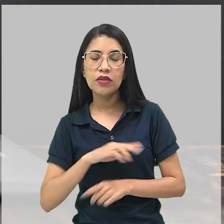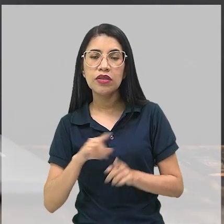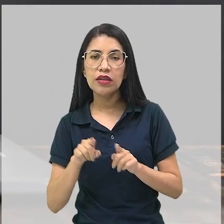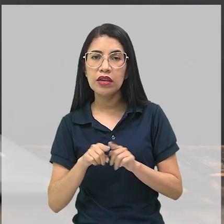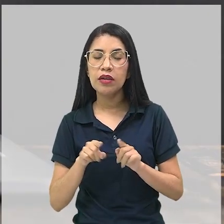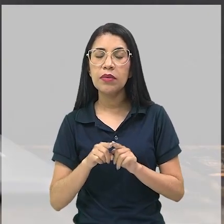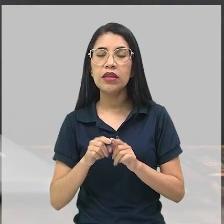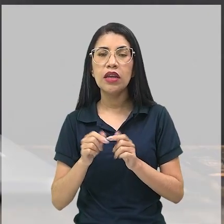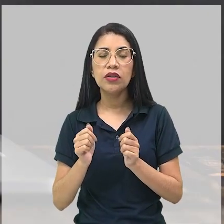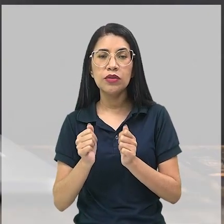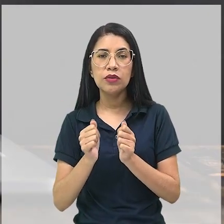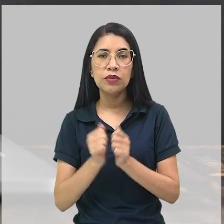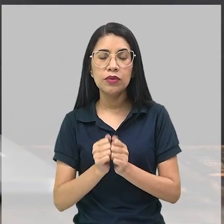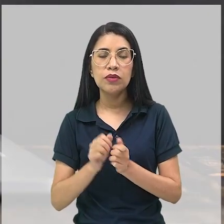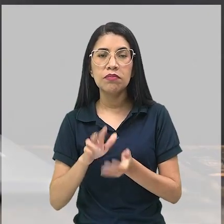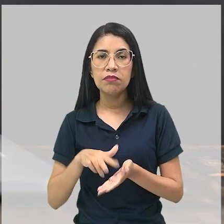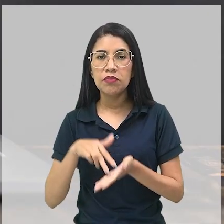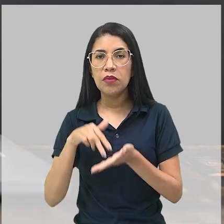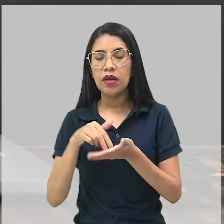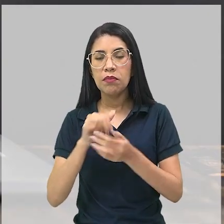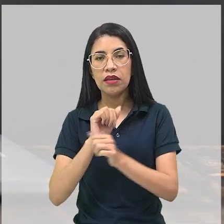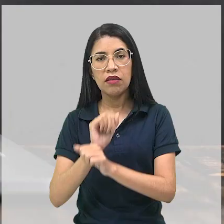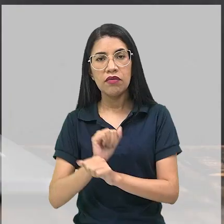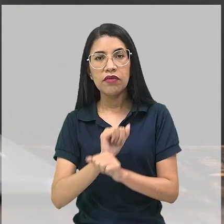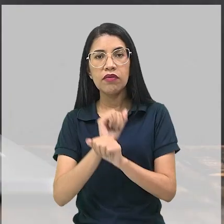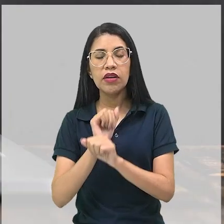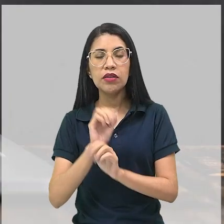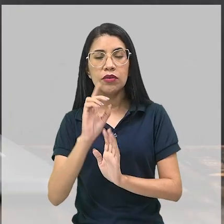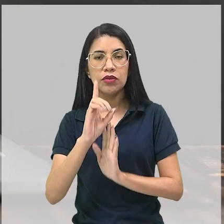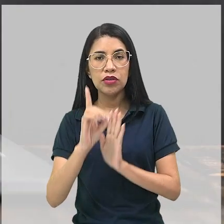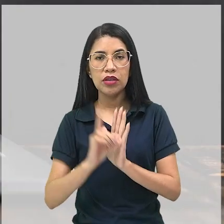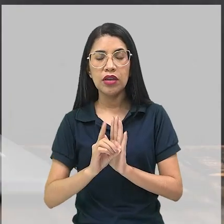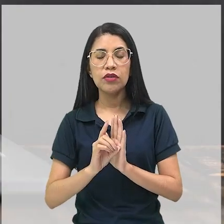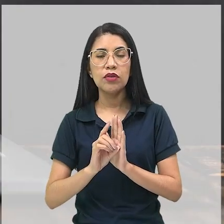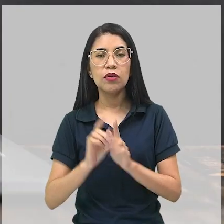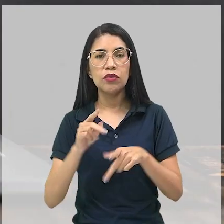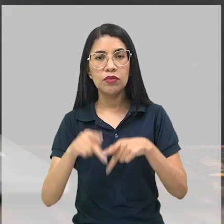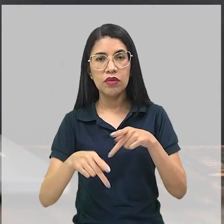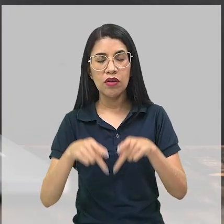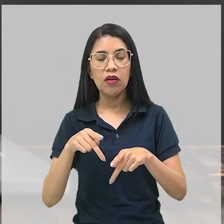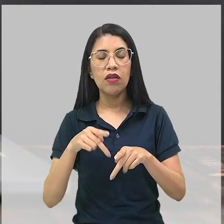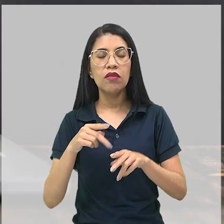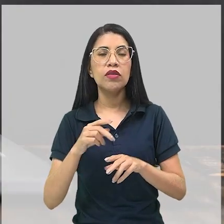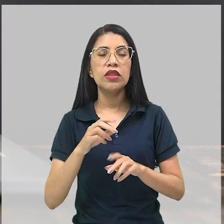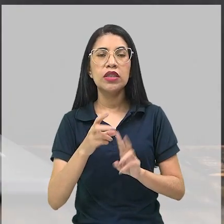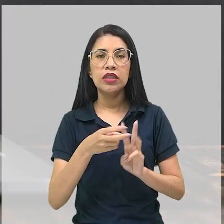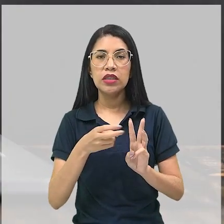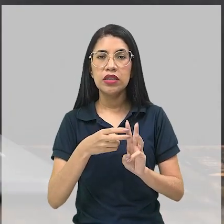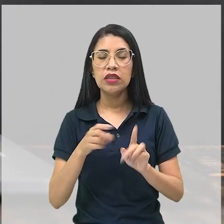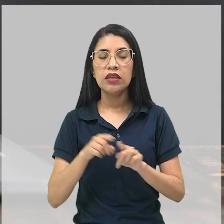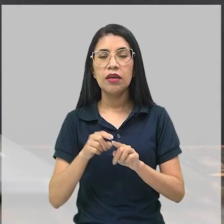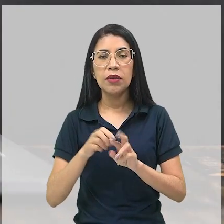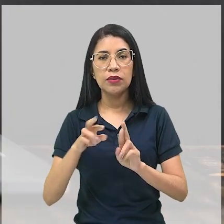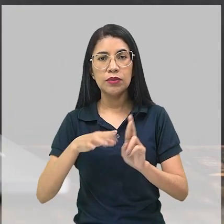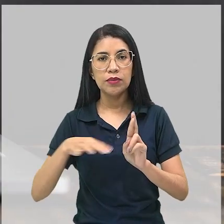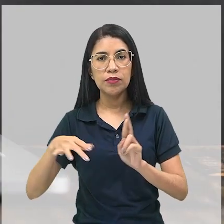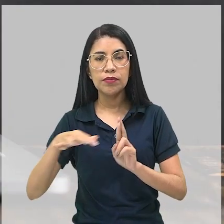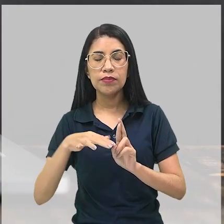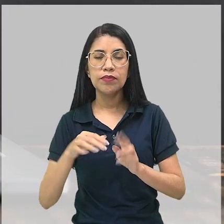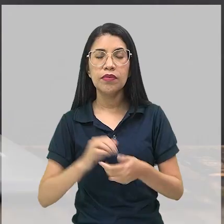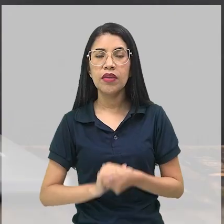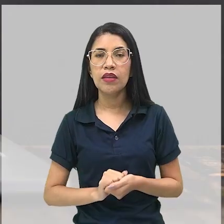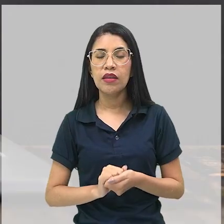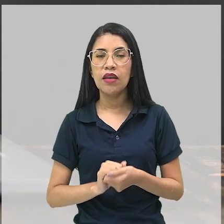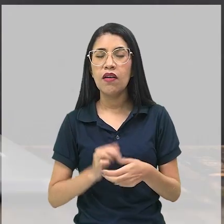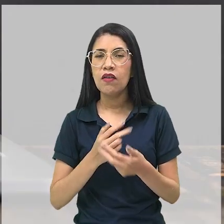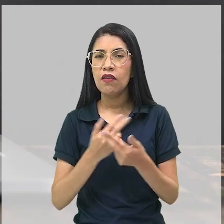se posicionado historicamente como defensora dos direitos dos povos indígenas e das populações ribeirinhas. Muitos